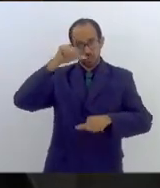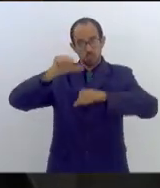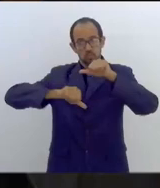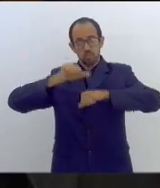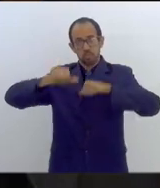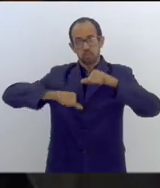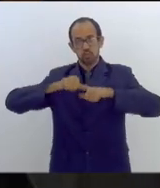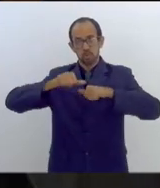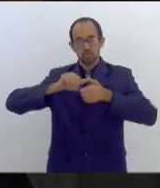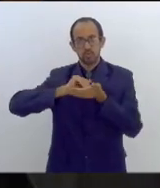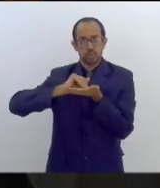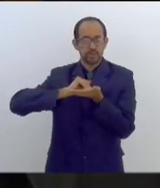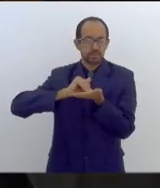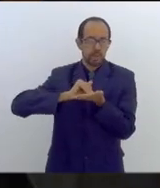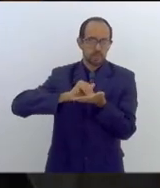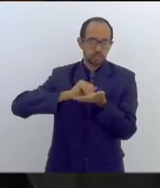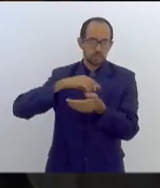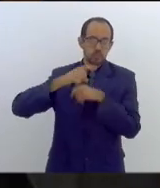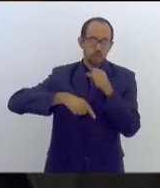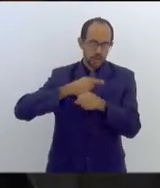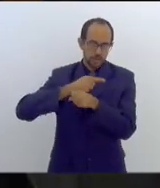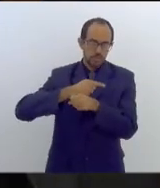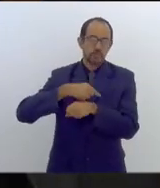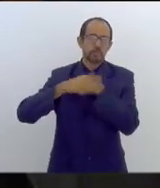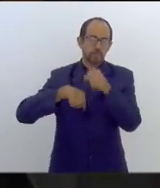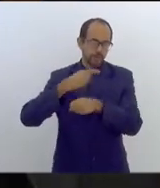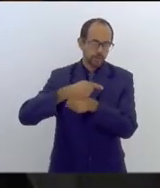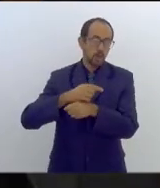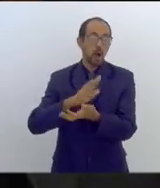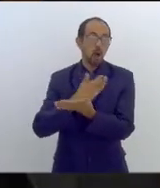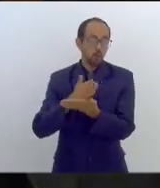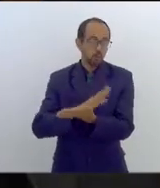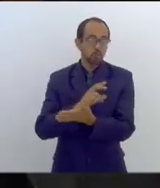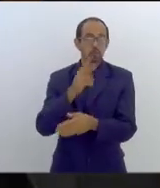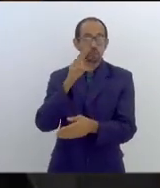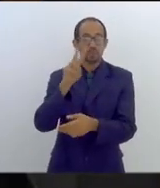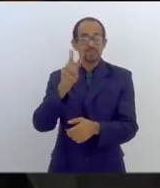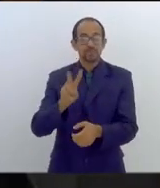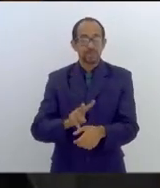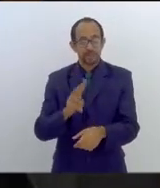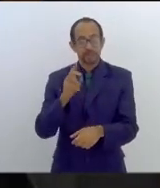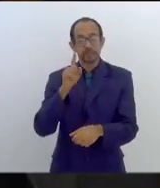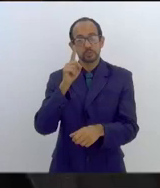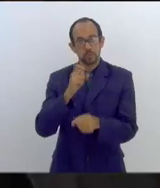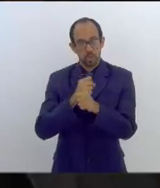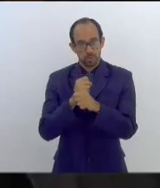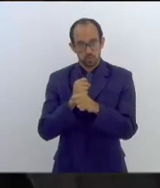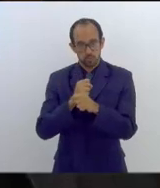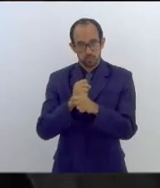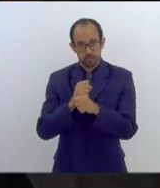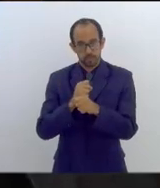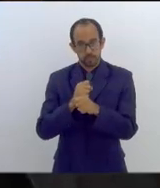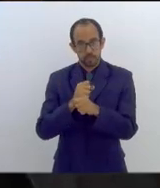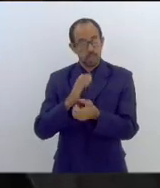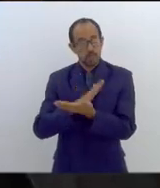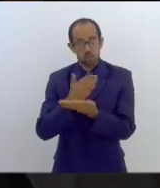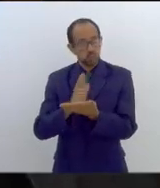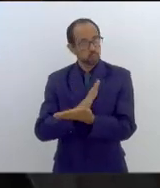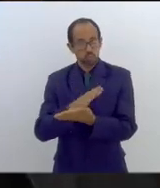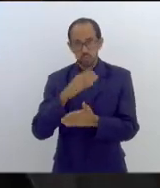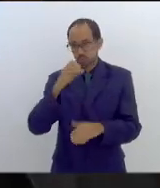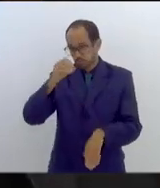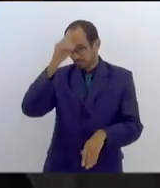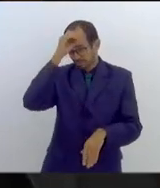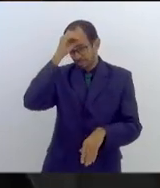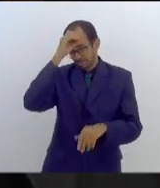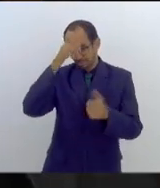de um secretário por ano, inclusive secretários que não entendem nada da área de transporte. O